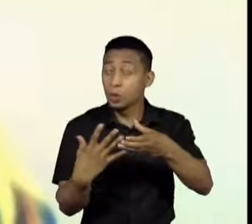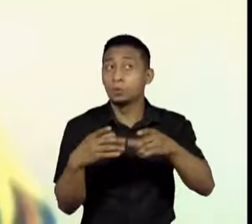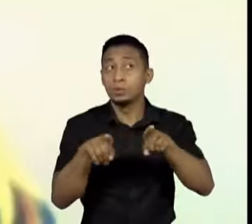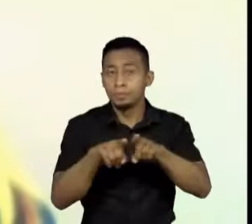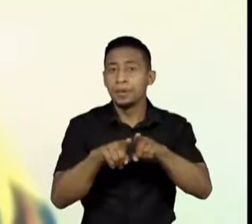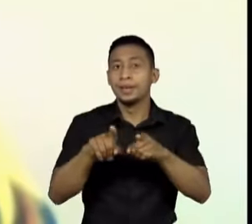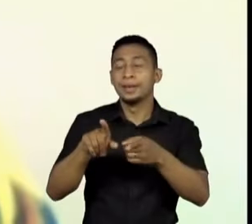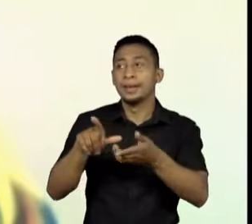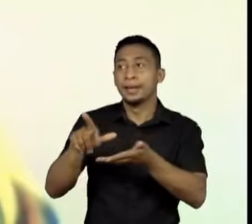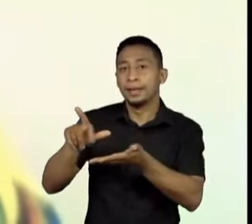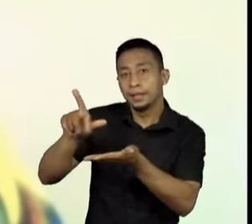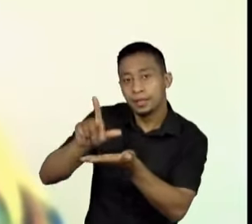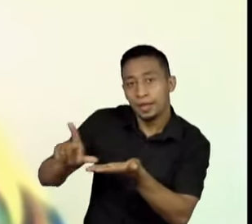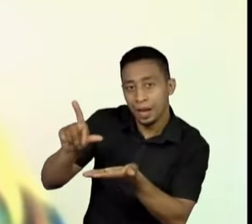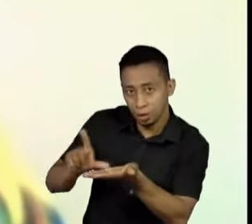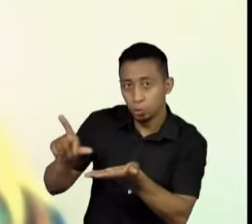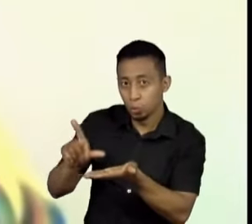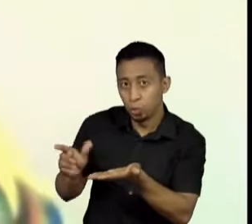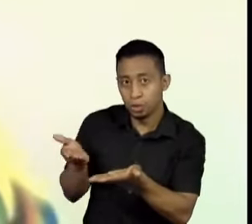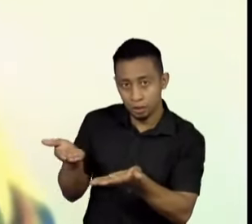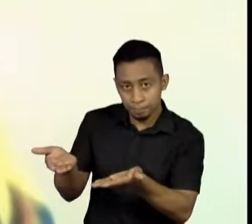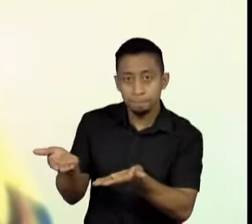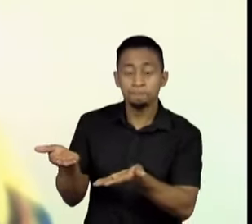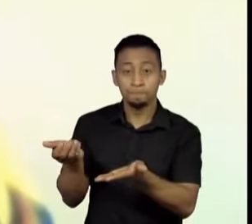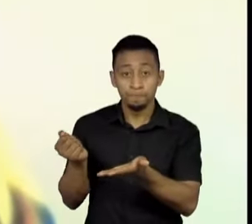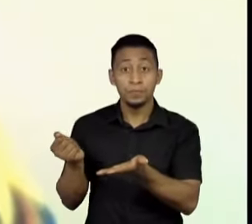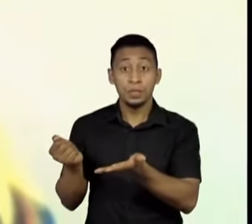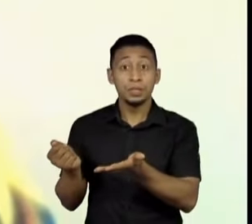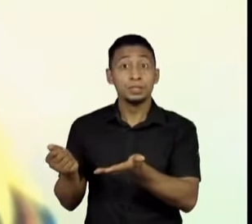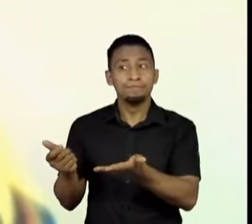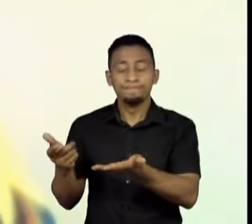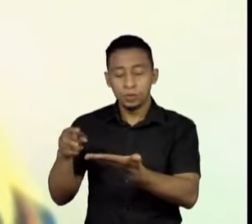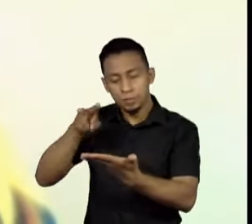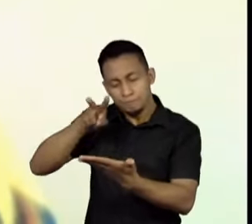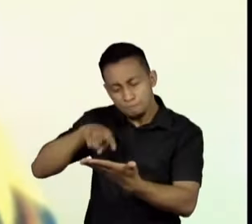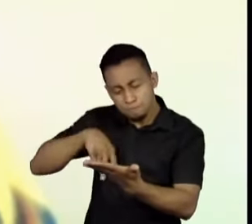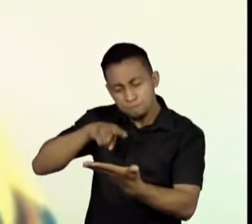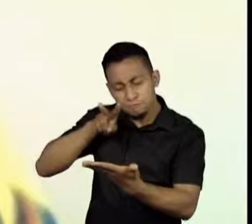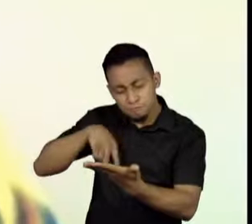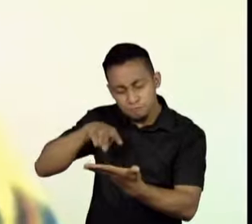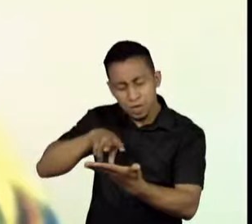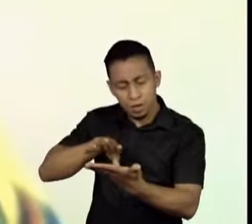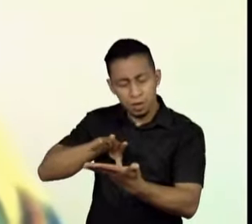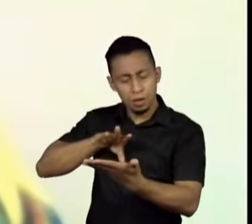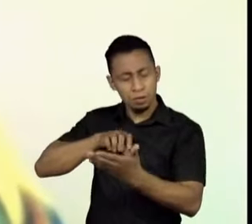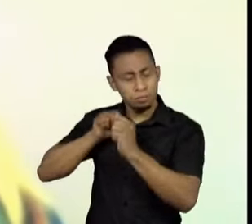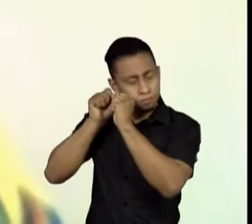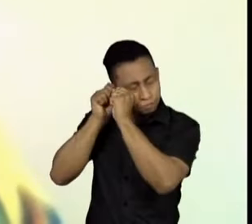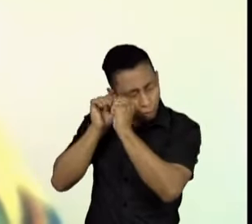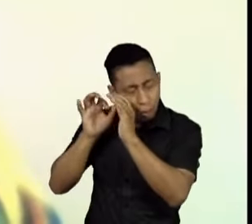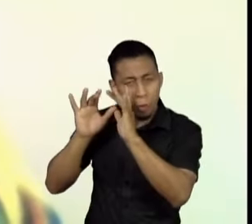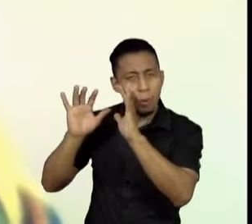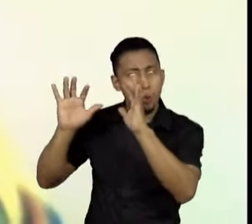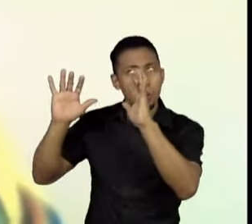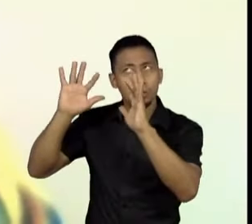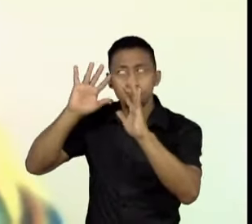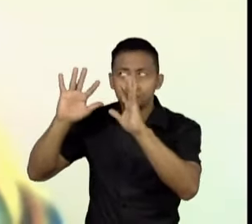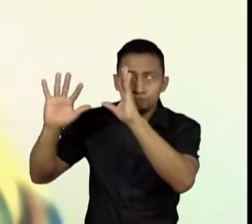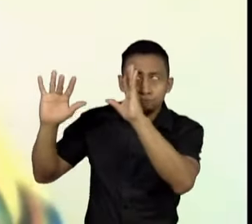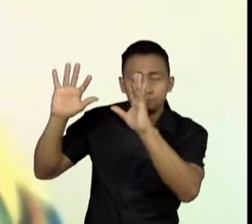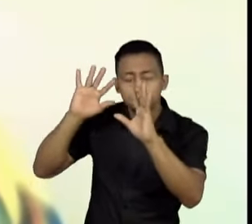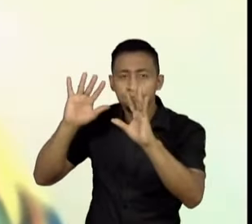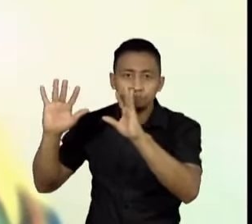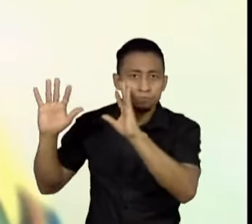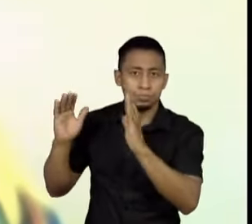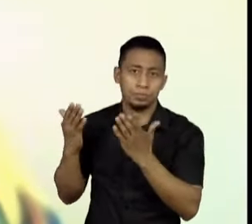literatura, ele possibilita uma série de reflexões. E uma das reflexões que a gente traz